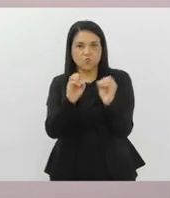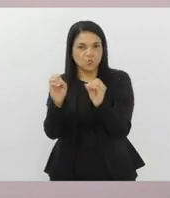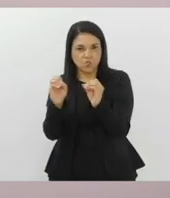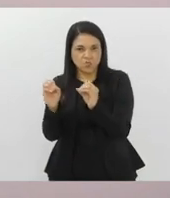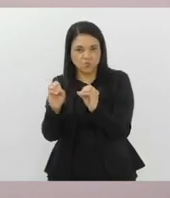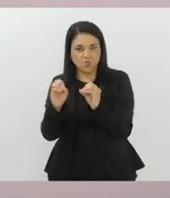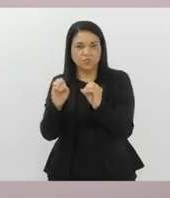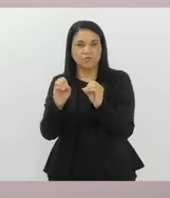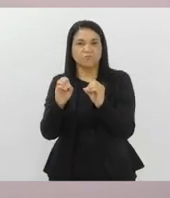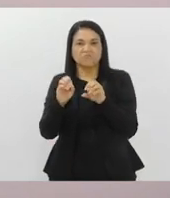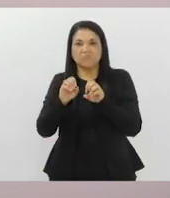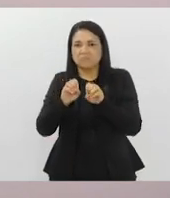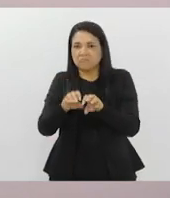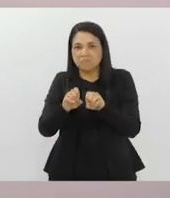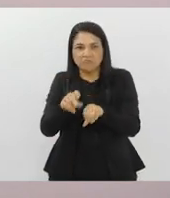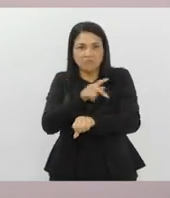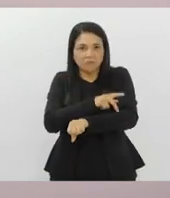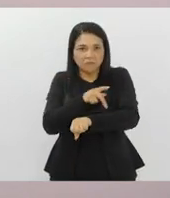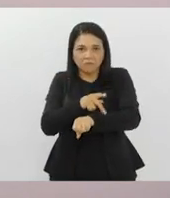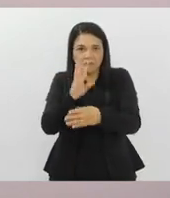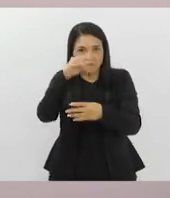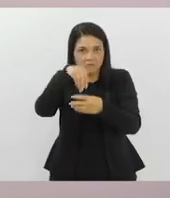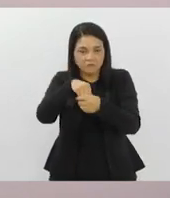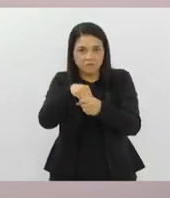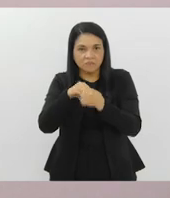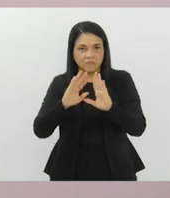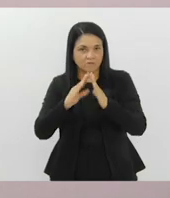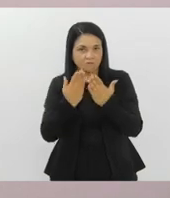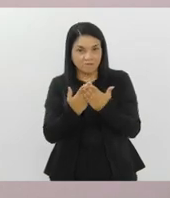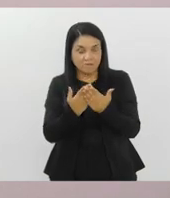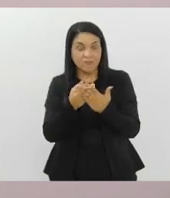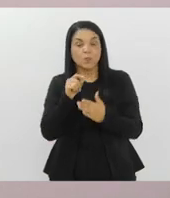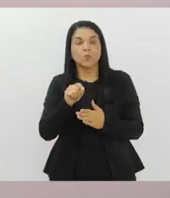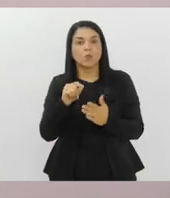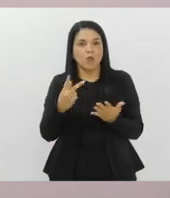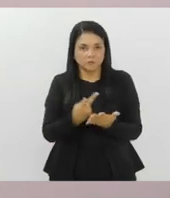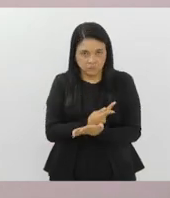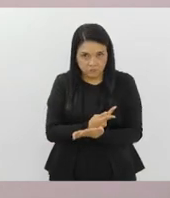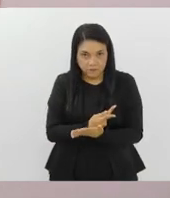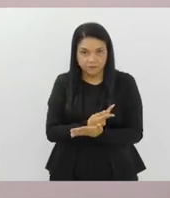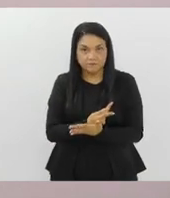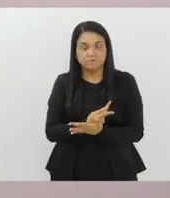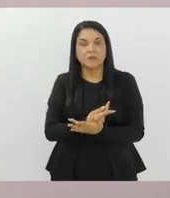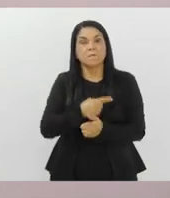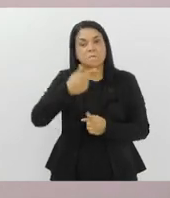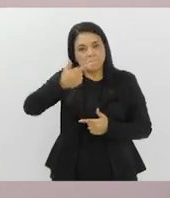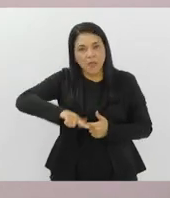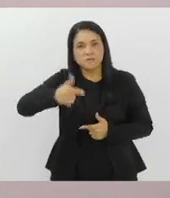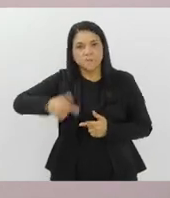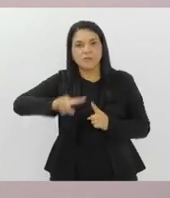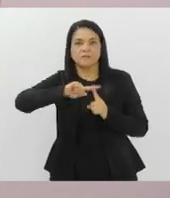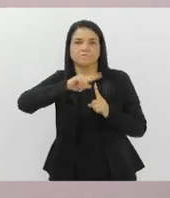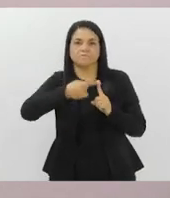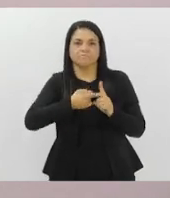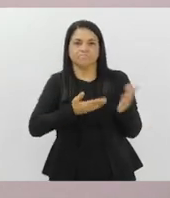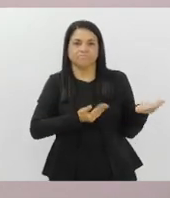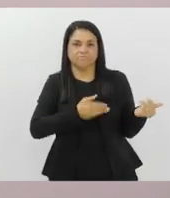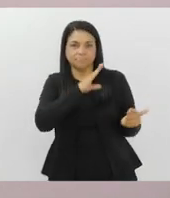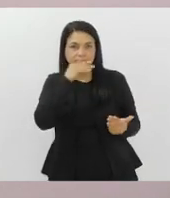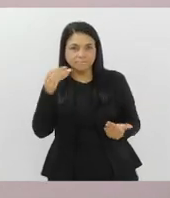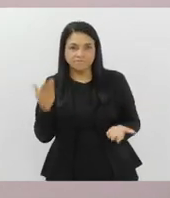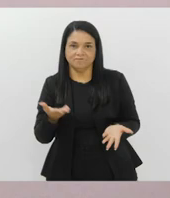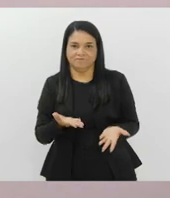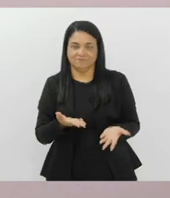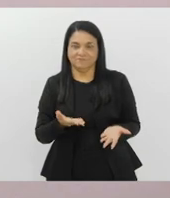processo pedagógico dentro das escolas vai fazer com que cada vez a gente tenha gravidez